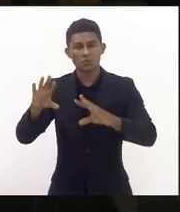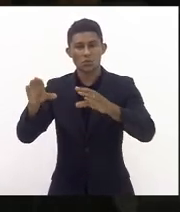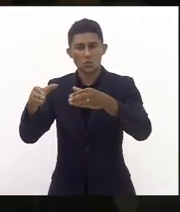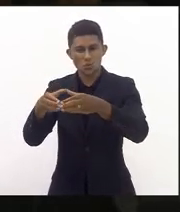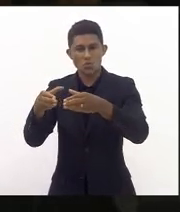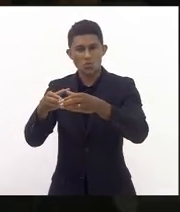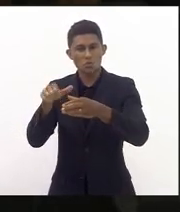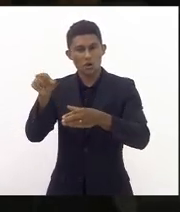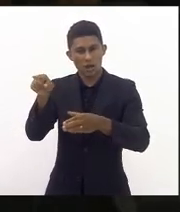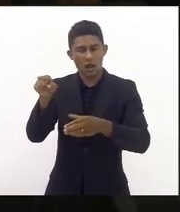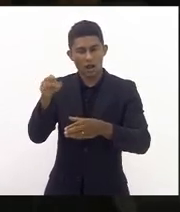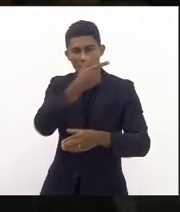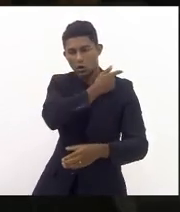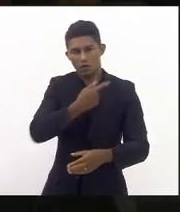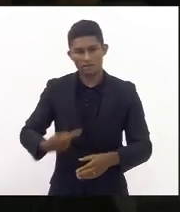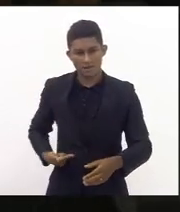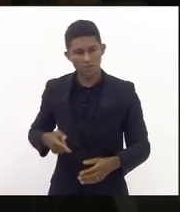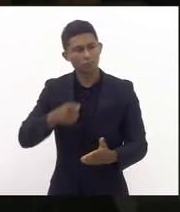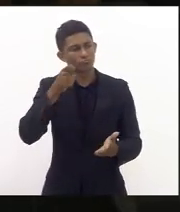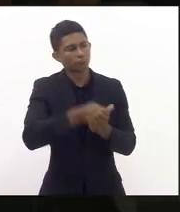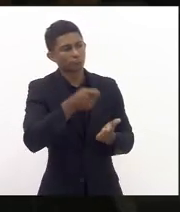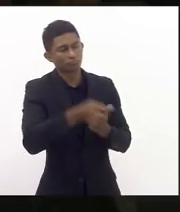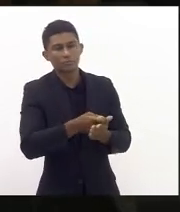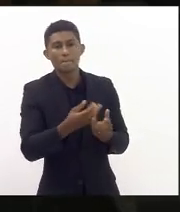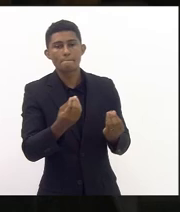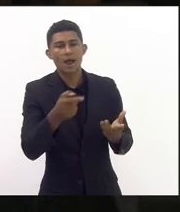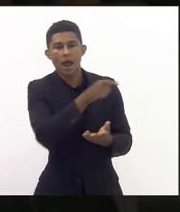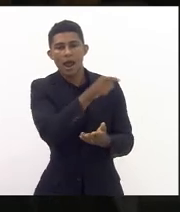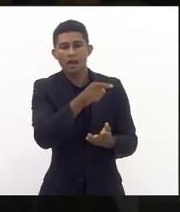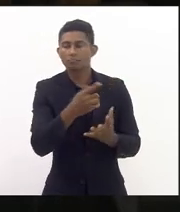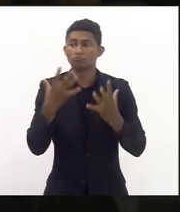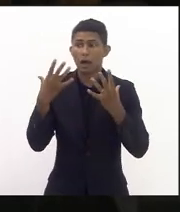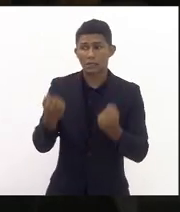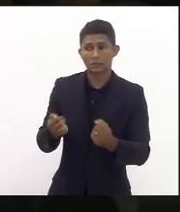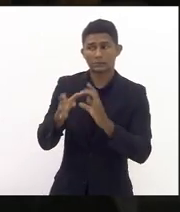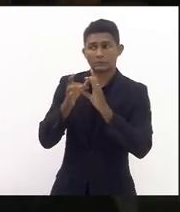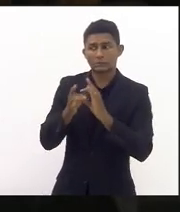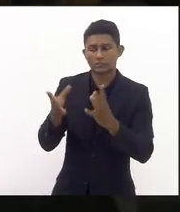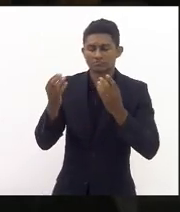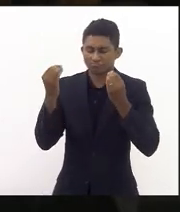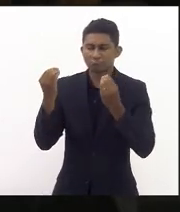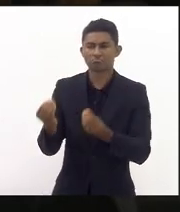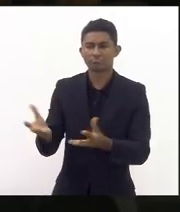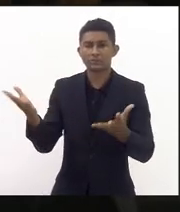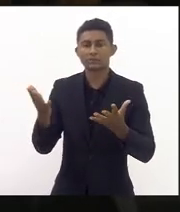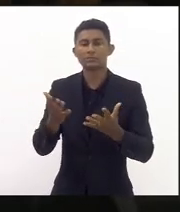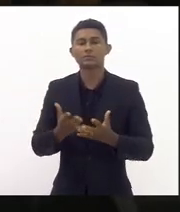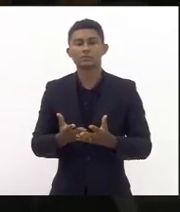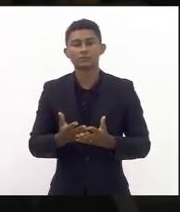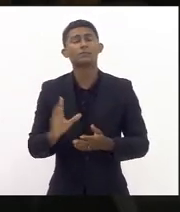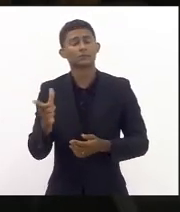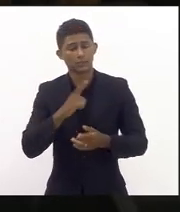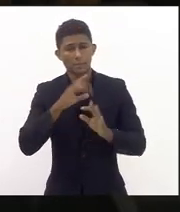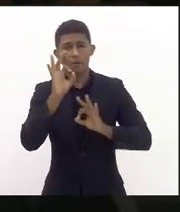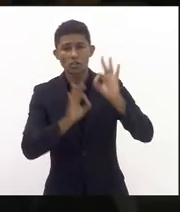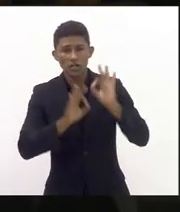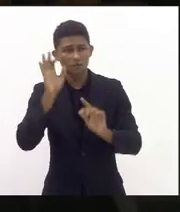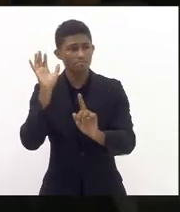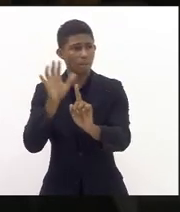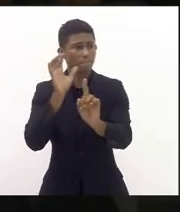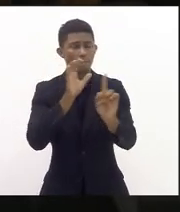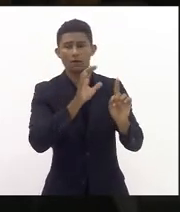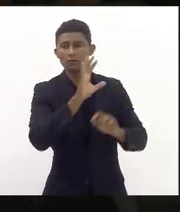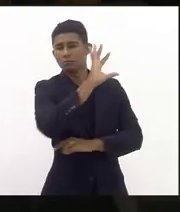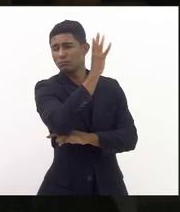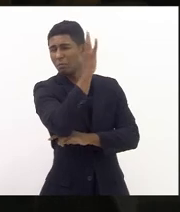INEA para conceder licença sobre um projeto de alto impacto, segundo o próprio INEA, para